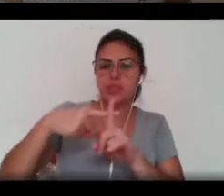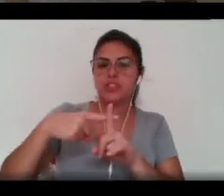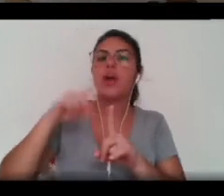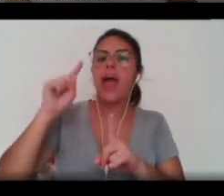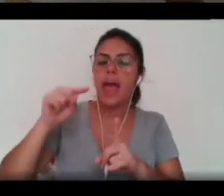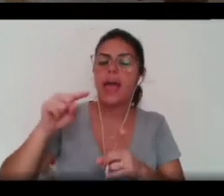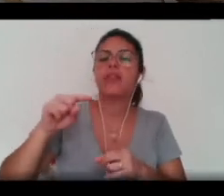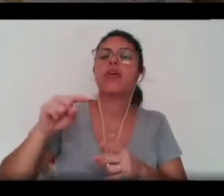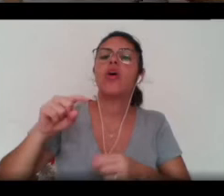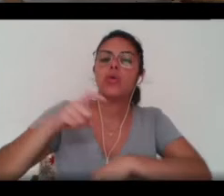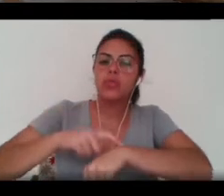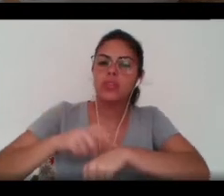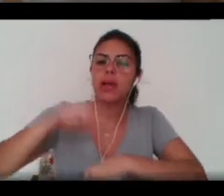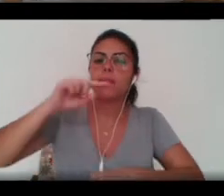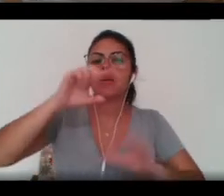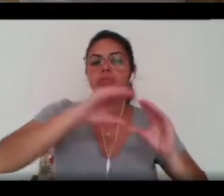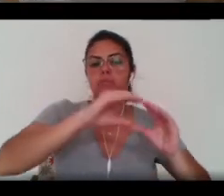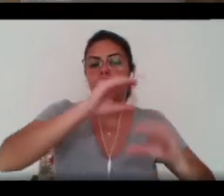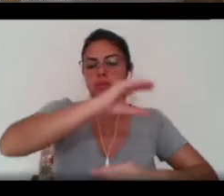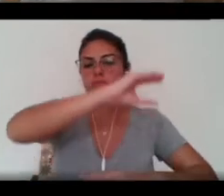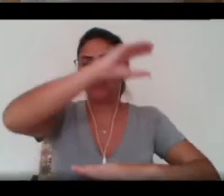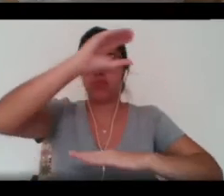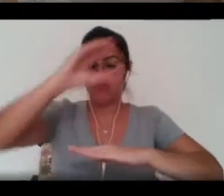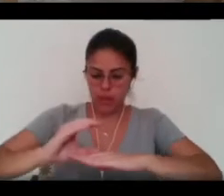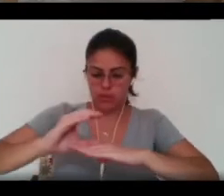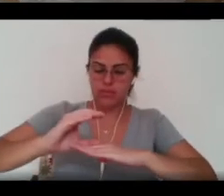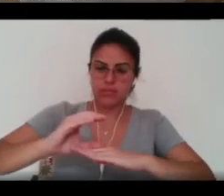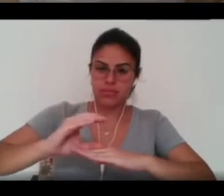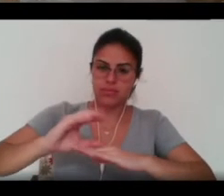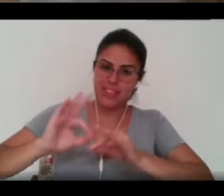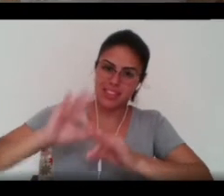aqui, 3,41 segundos. Beleza?